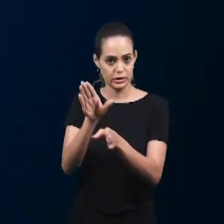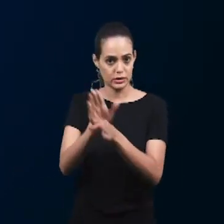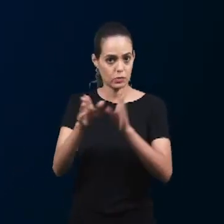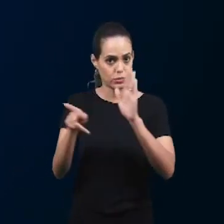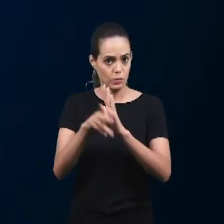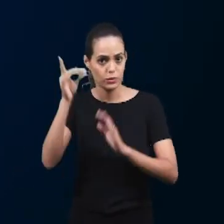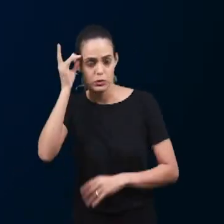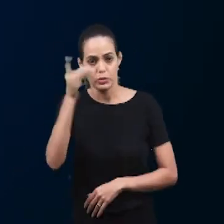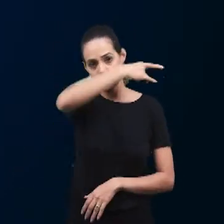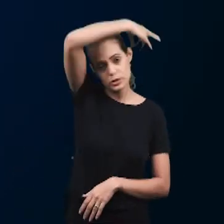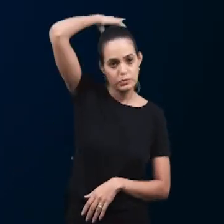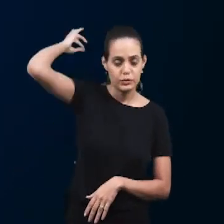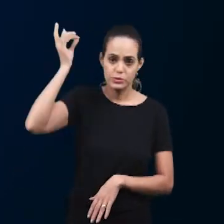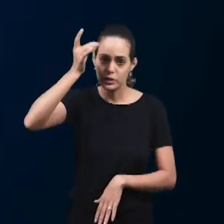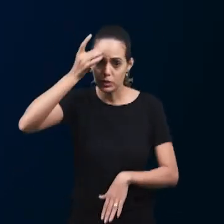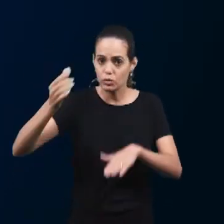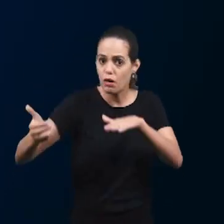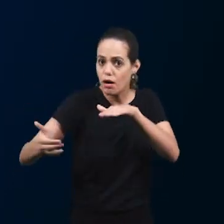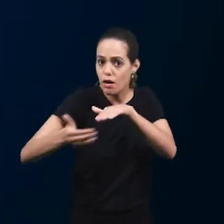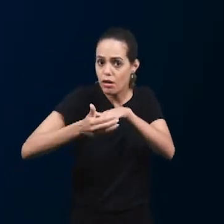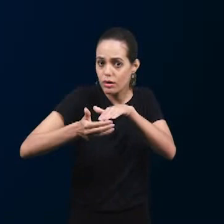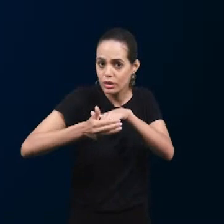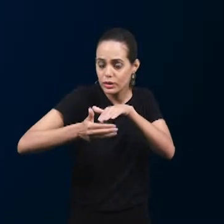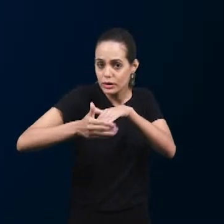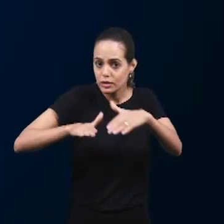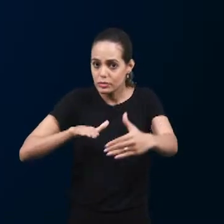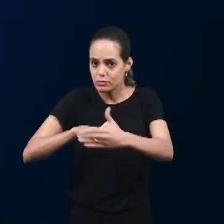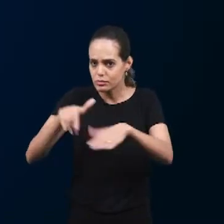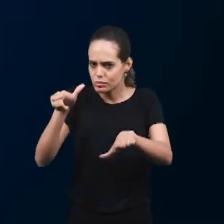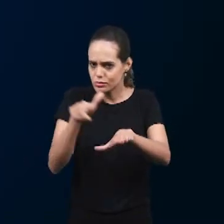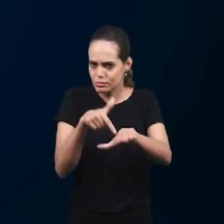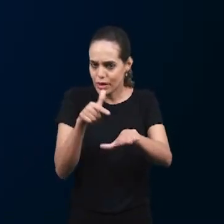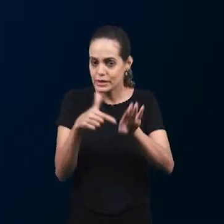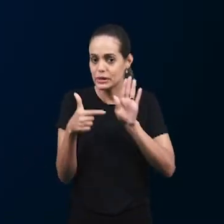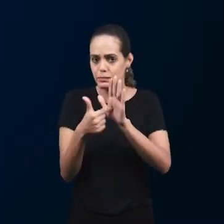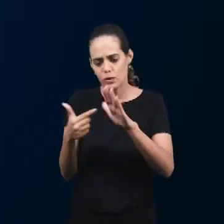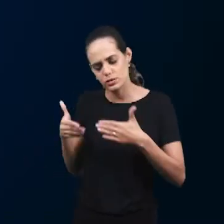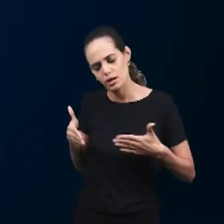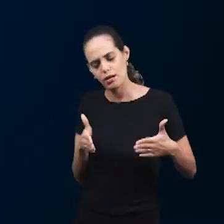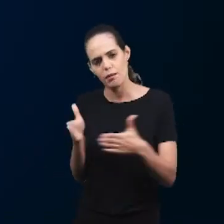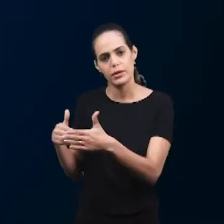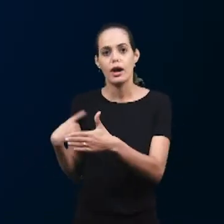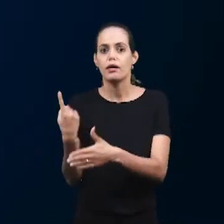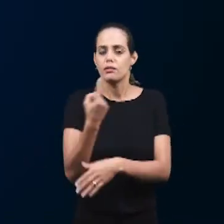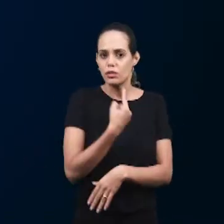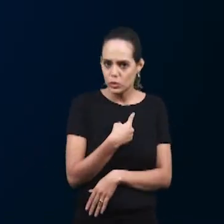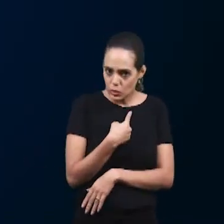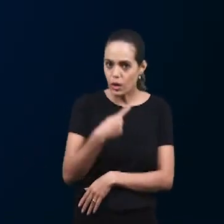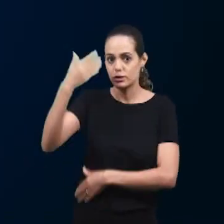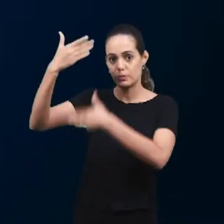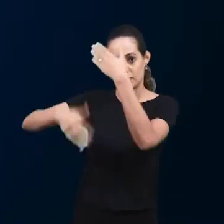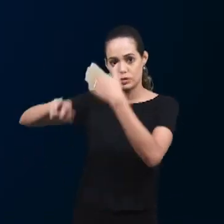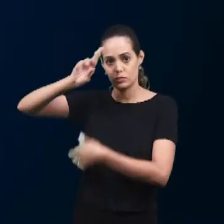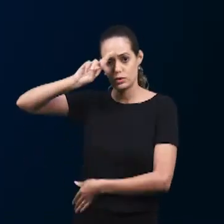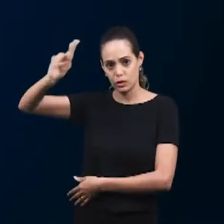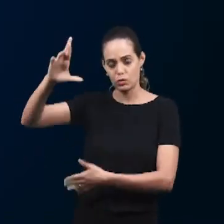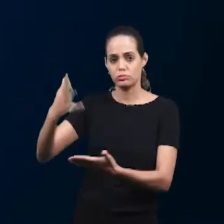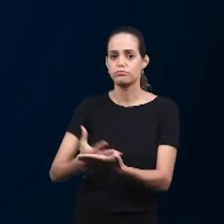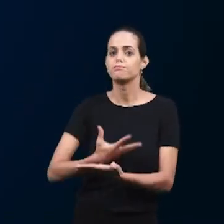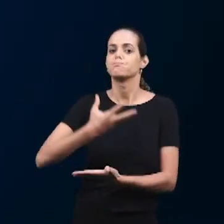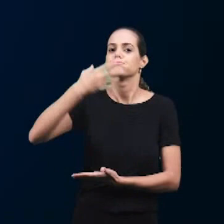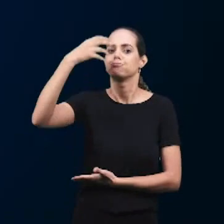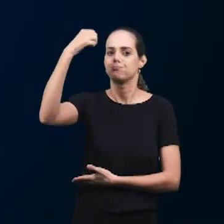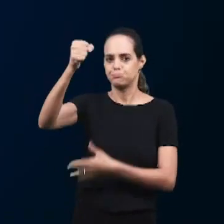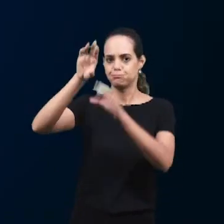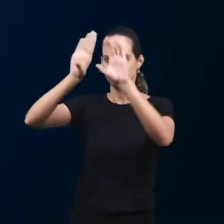mão, a orientação do Espírito Santo, com o calçado nos pés, que nos remete à caminhada, para que possamos herdar a